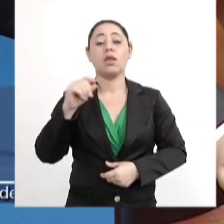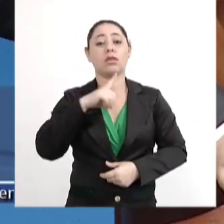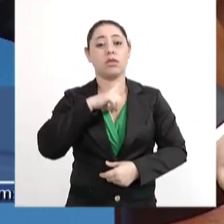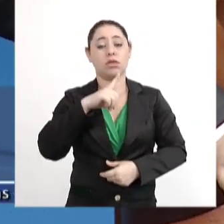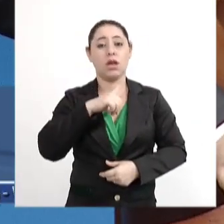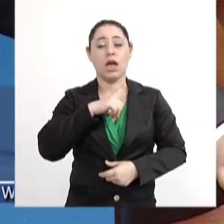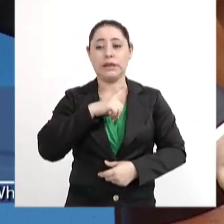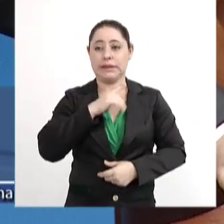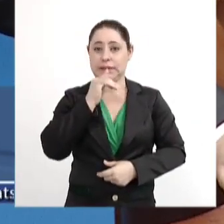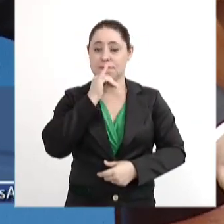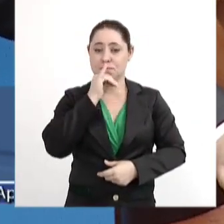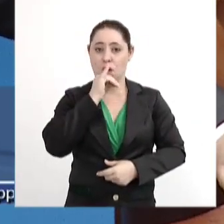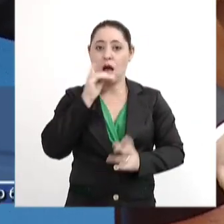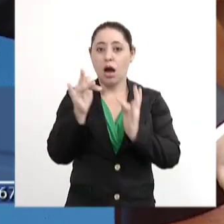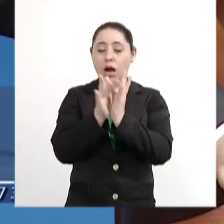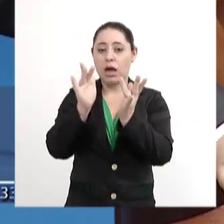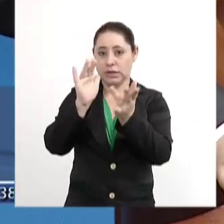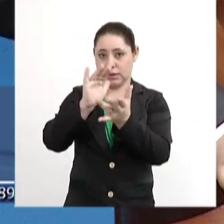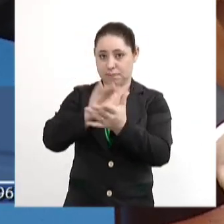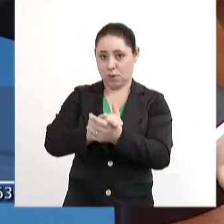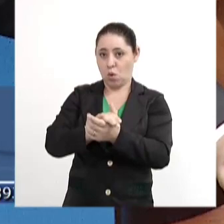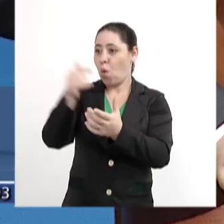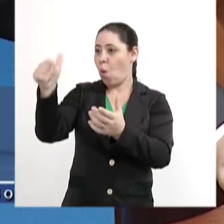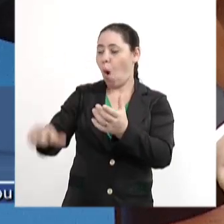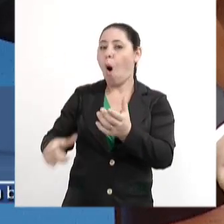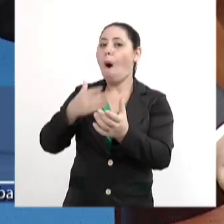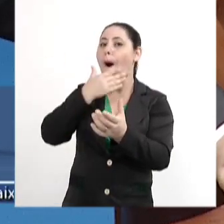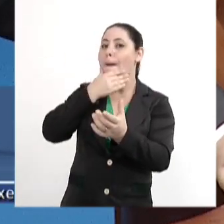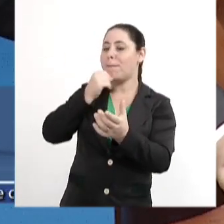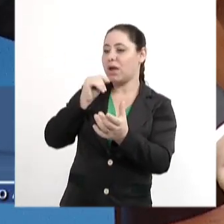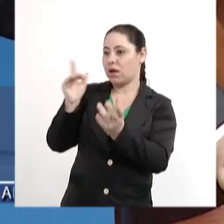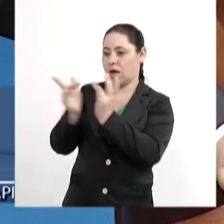que se relaciona com outro homem